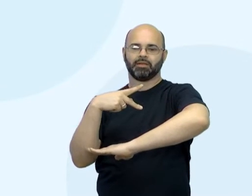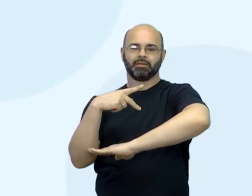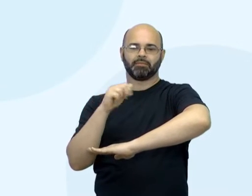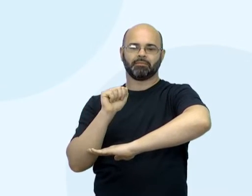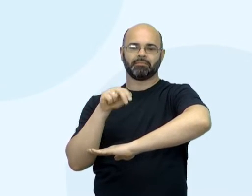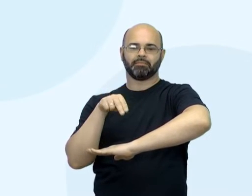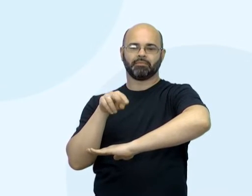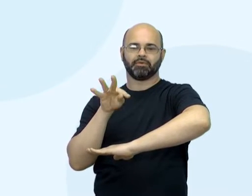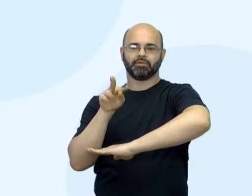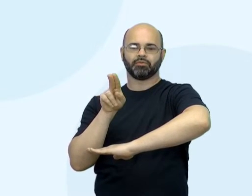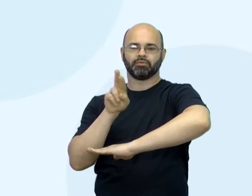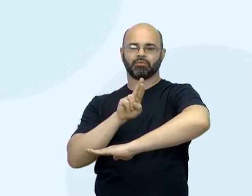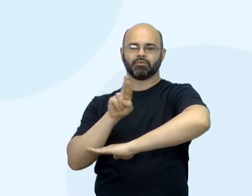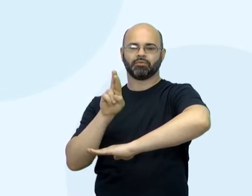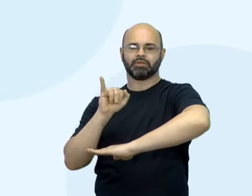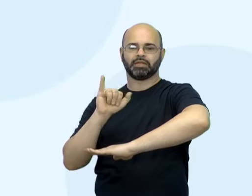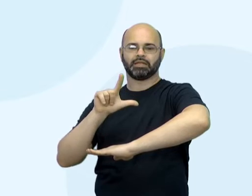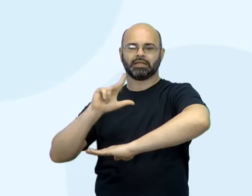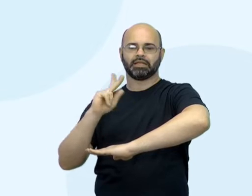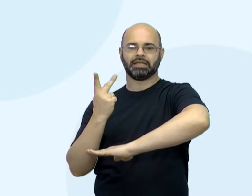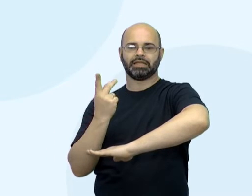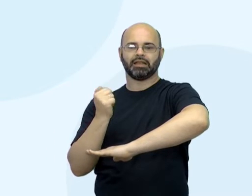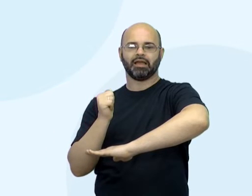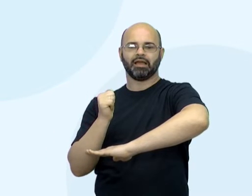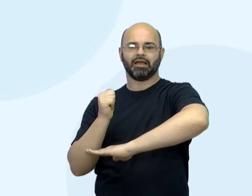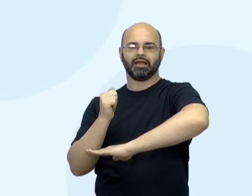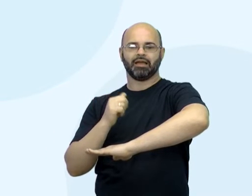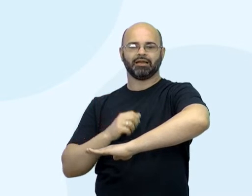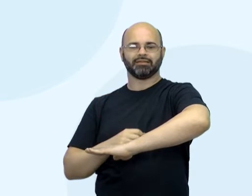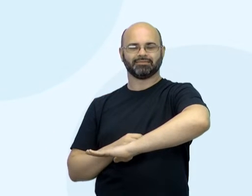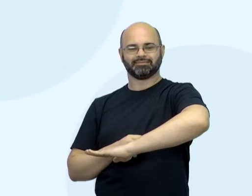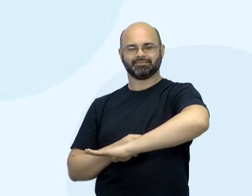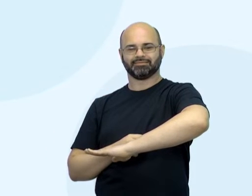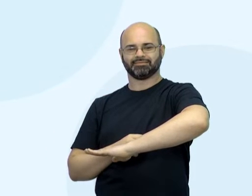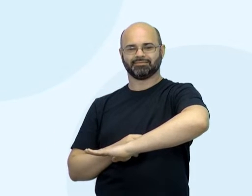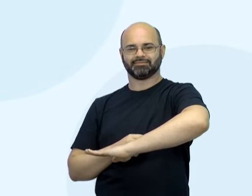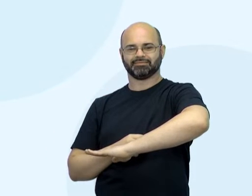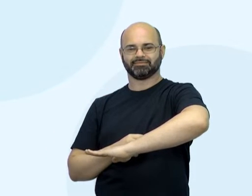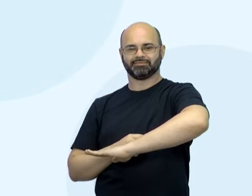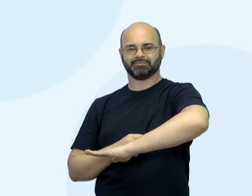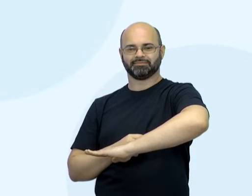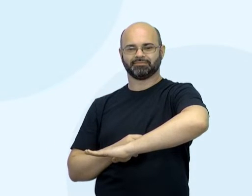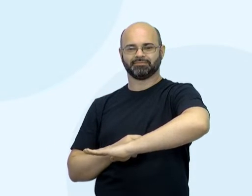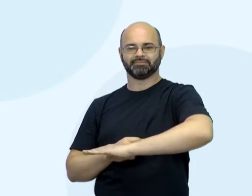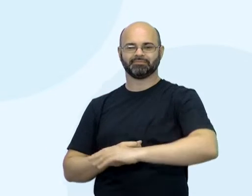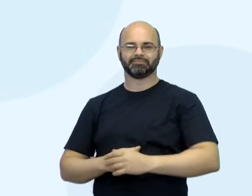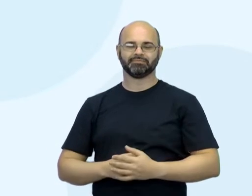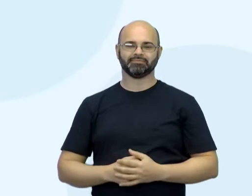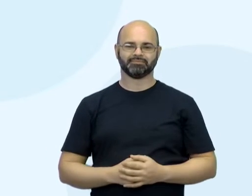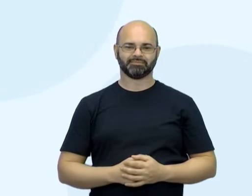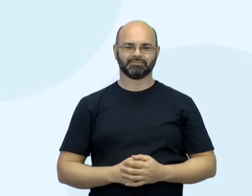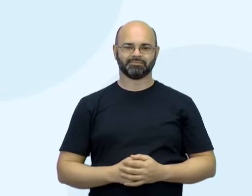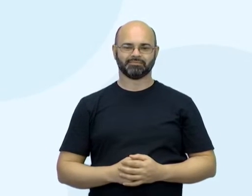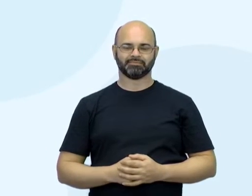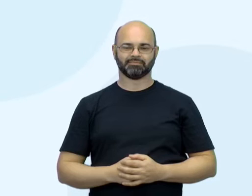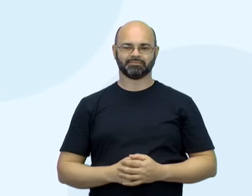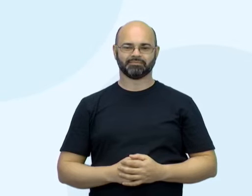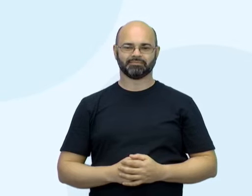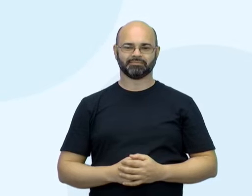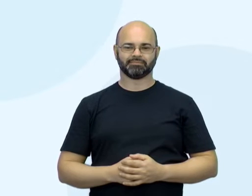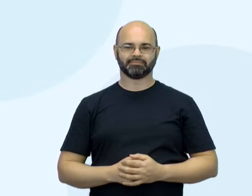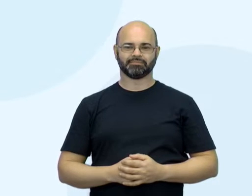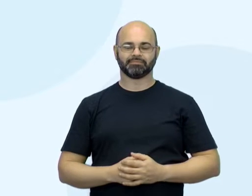ali localizado na panturrilha. E veja que esse esforço que é feito por